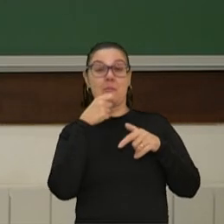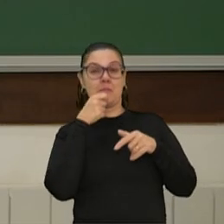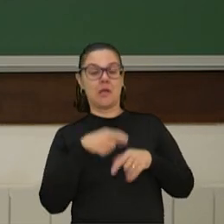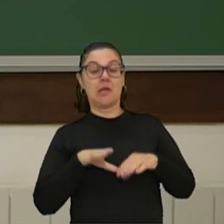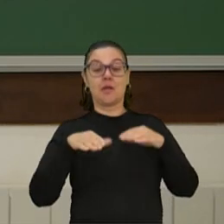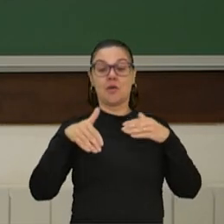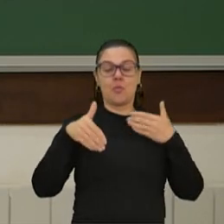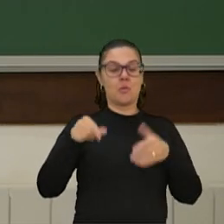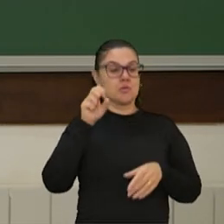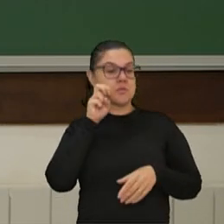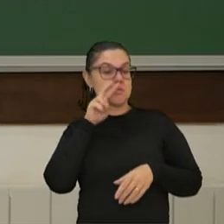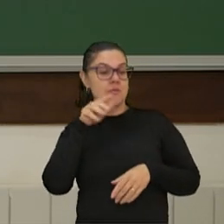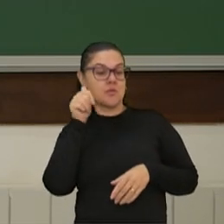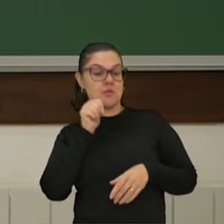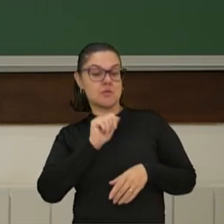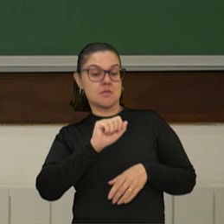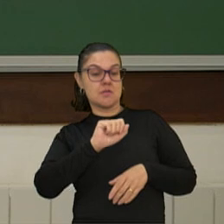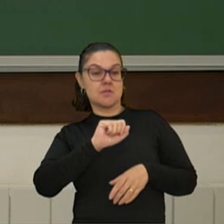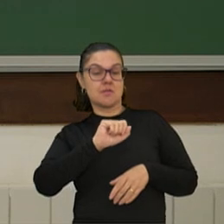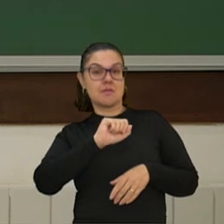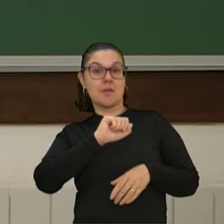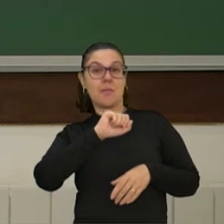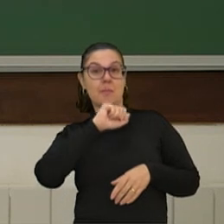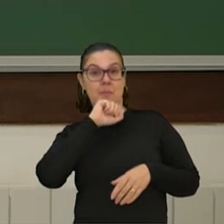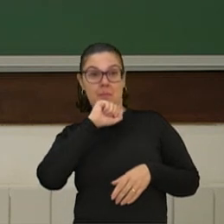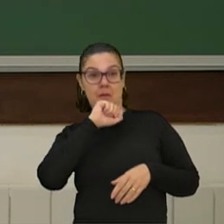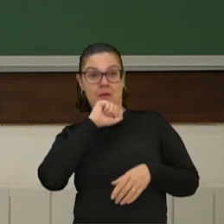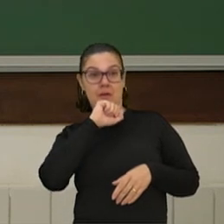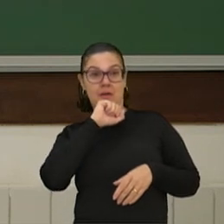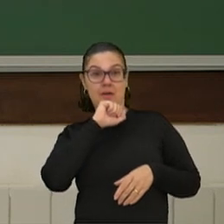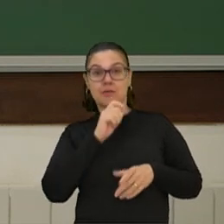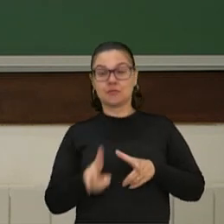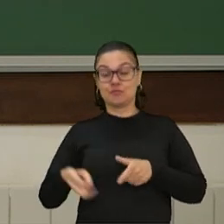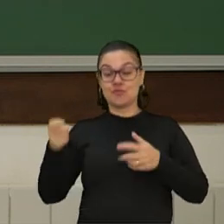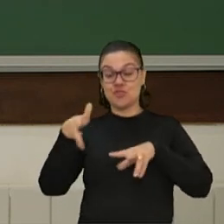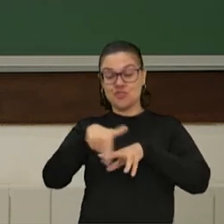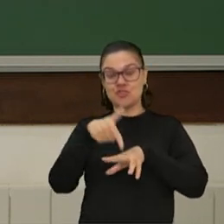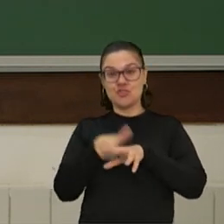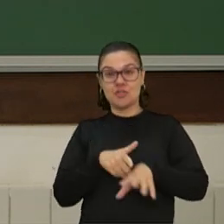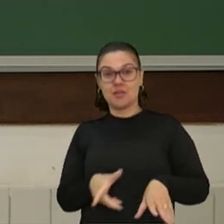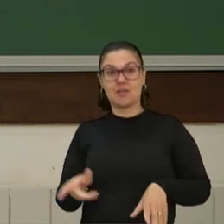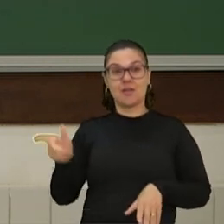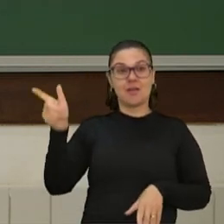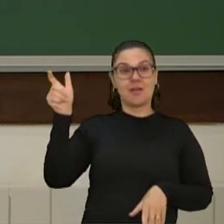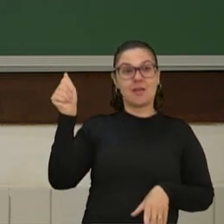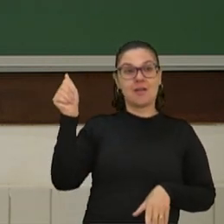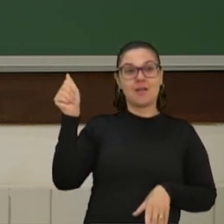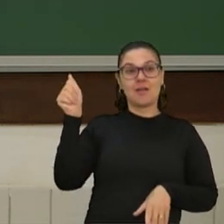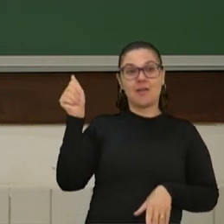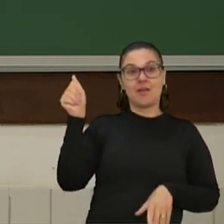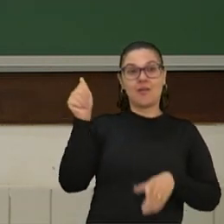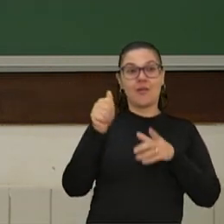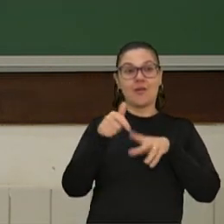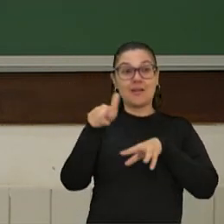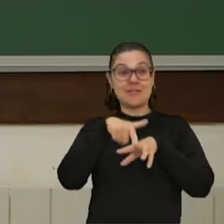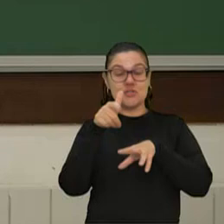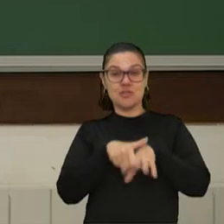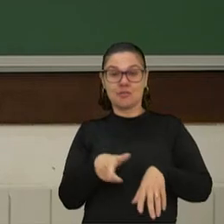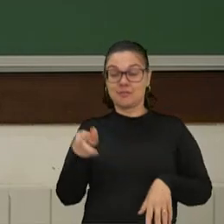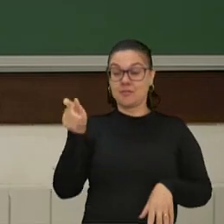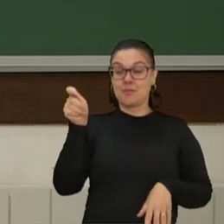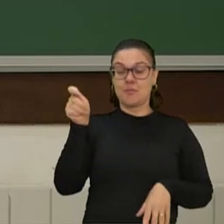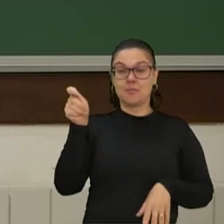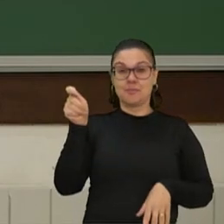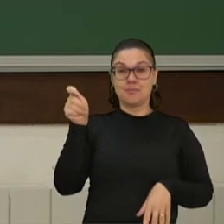Quando você vê a sua mãe com o flip-flop na mão, que é o chinelo, a gente consegue ver ali na imagem, né, ela com o chinelo na